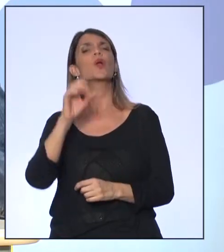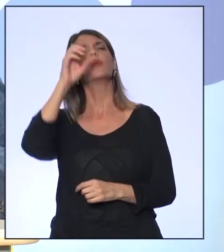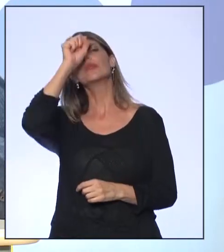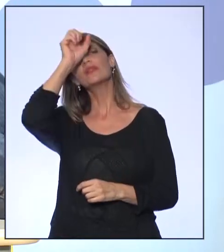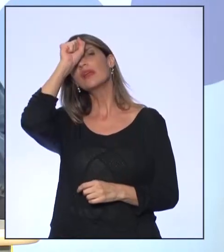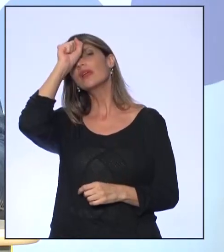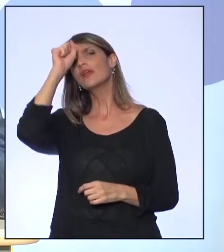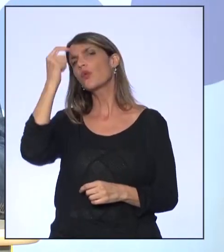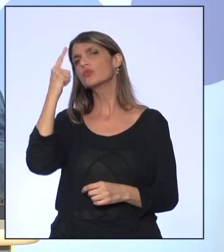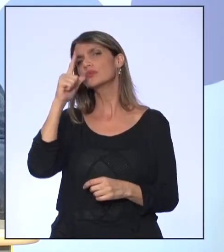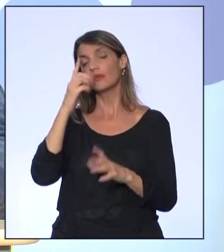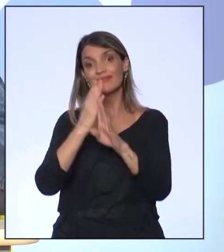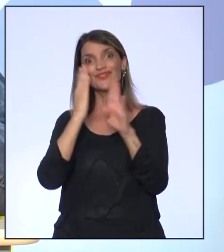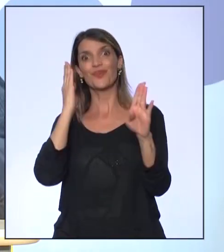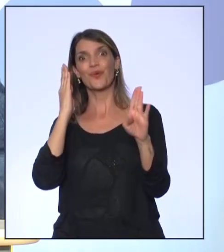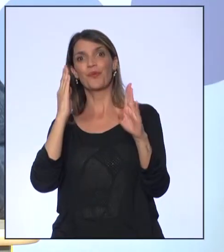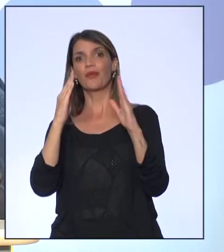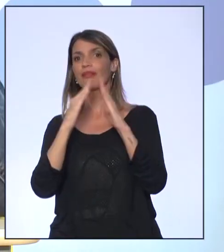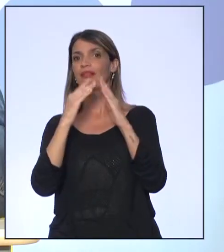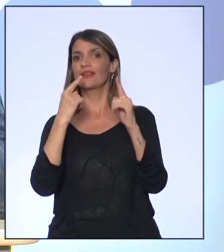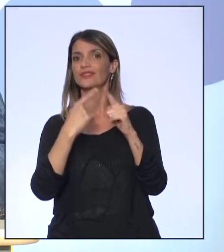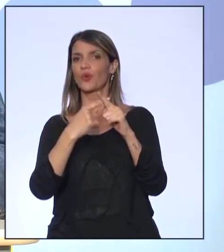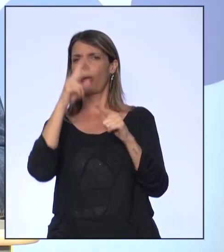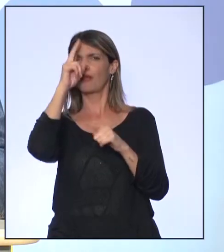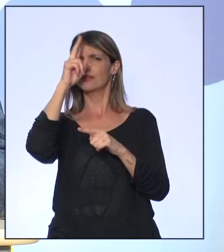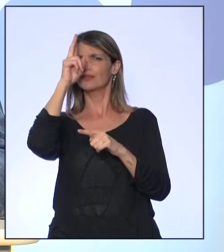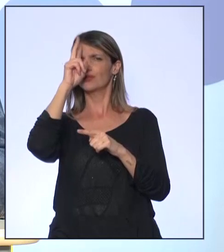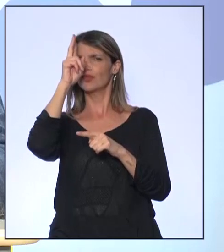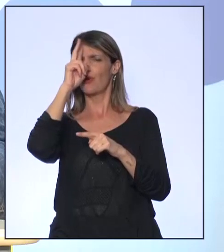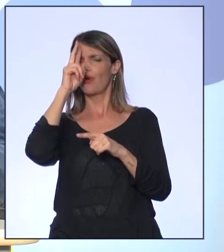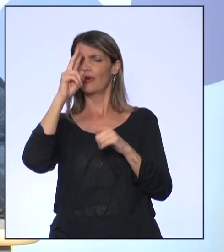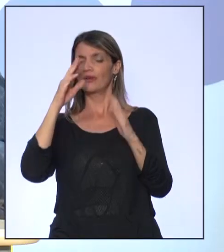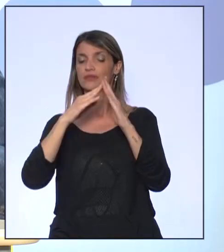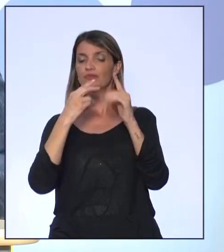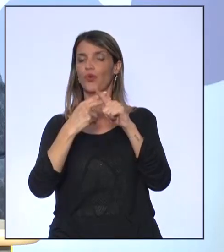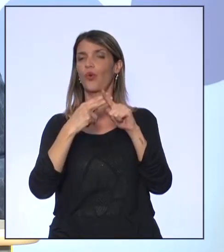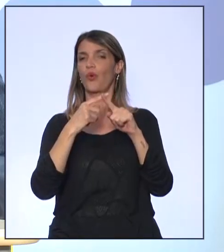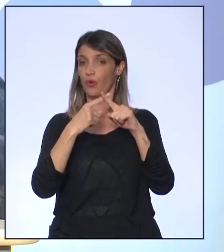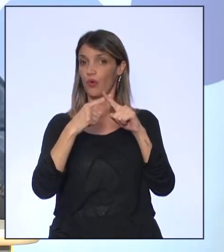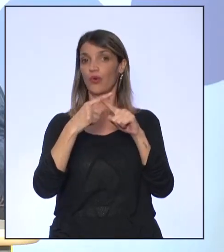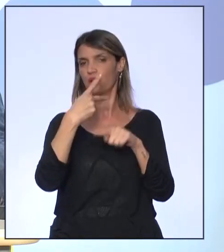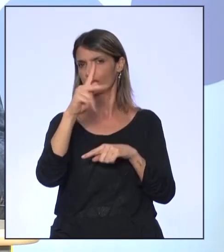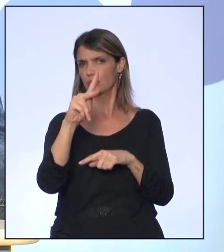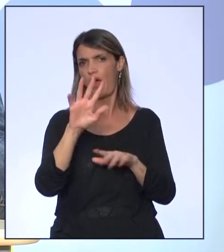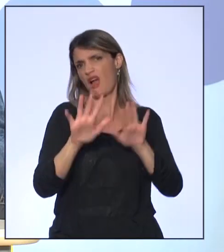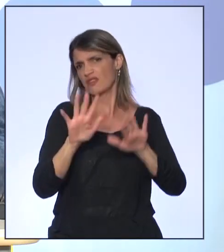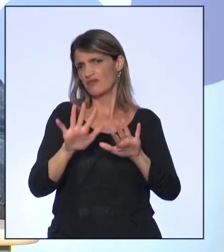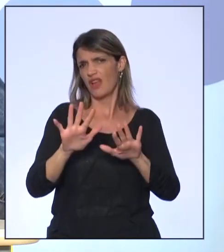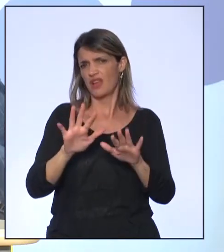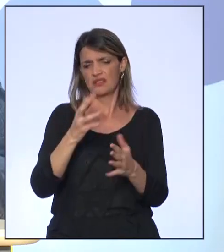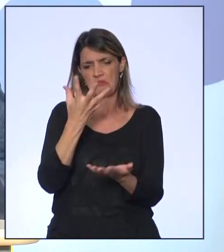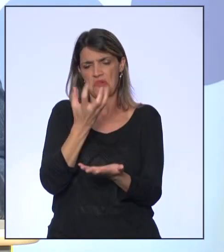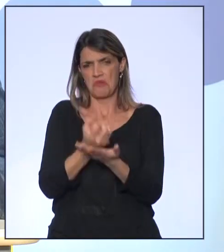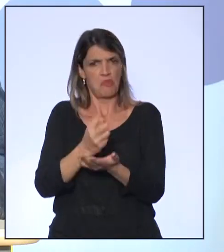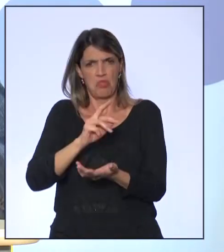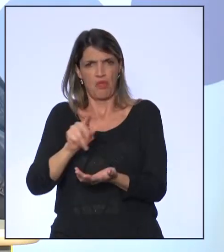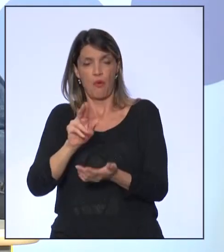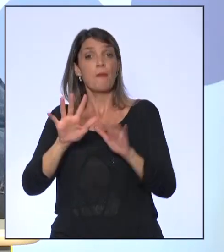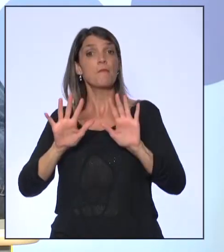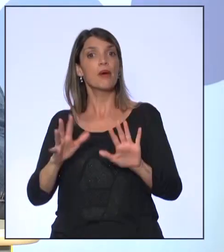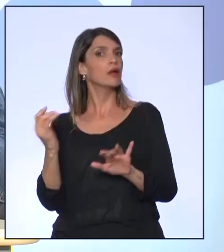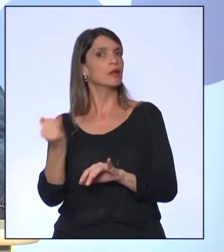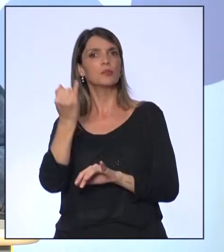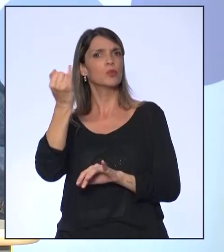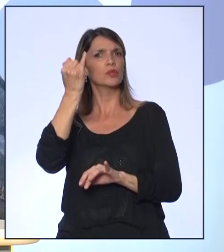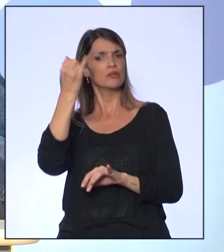o que você conseguiu descobrir sobre a história da sua instituição de ensino. Pode ser que ela não seja tombada? Pode. Mas ela tem uma importância